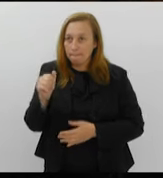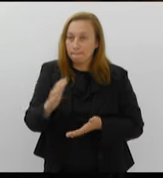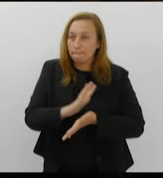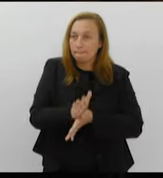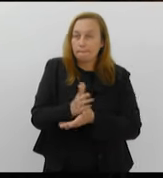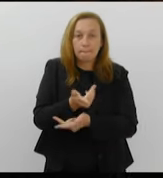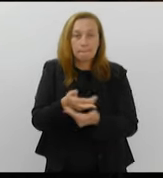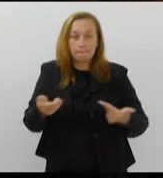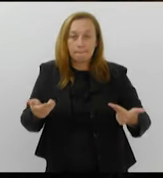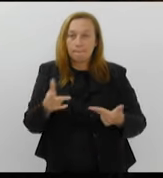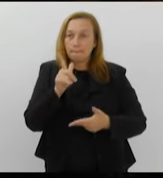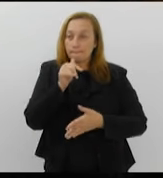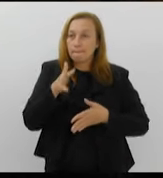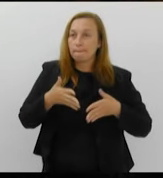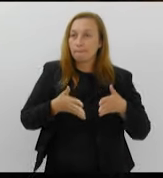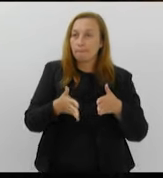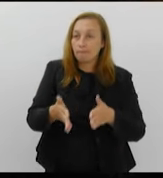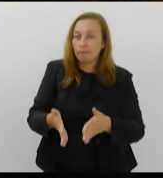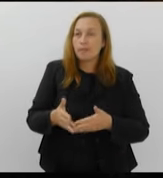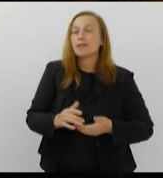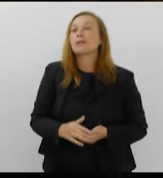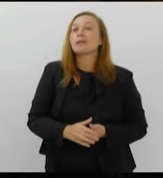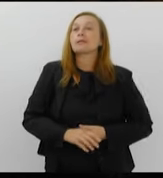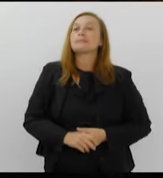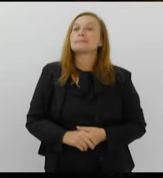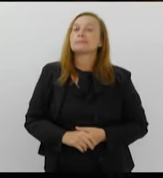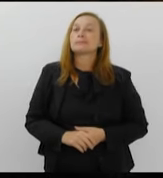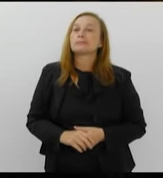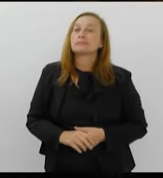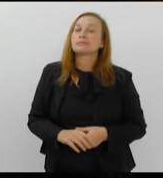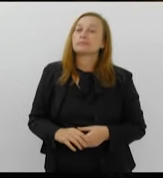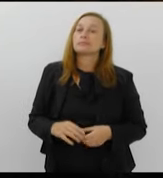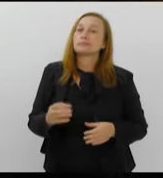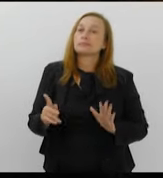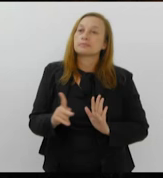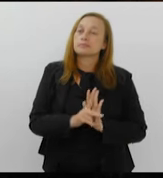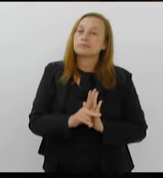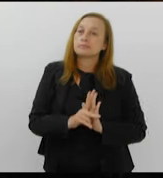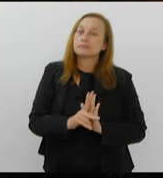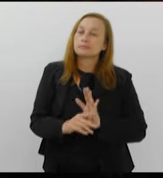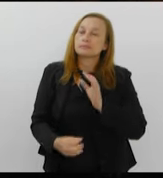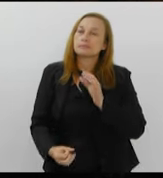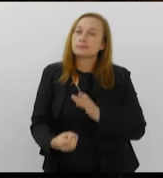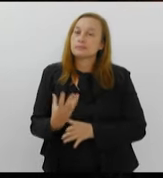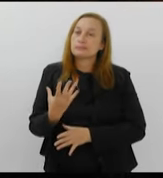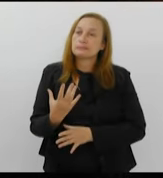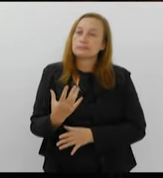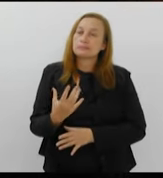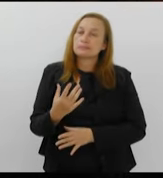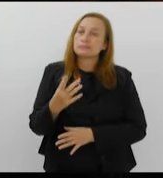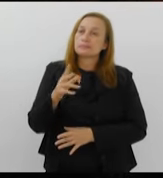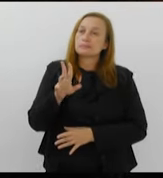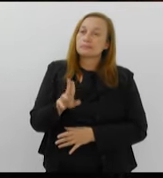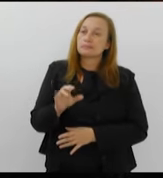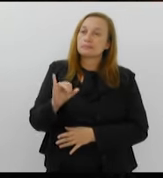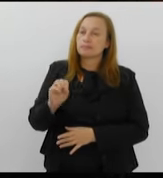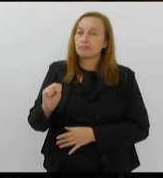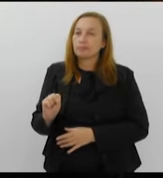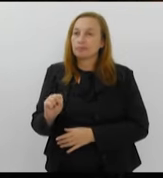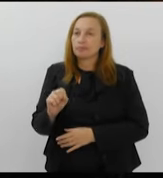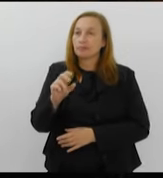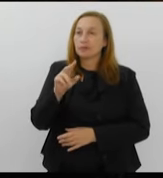rios nossos com projetos de instalação de usinas hidrelétricas. Então, a gente está disposto a